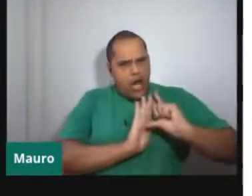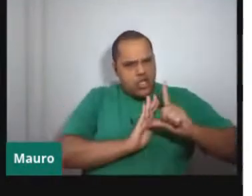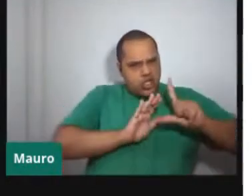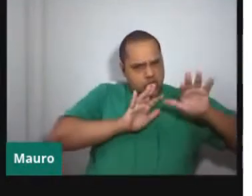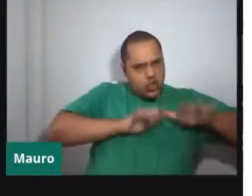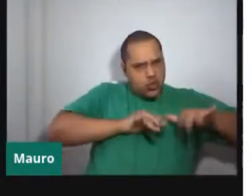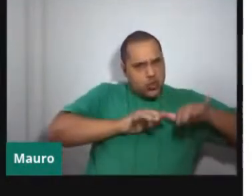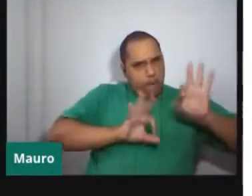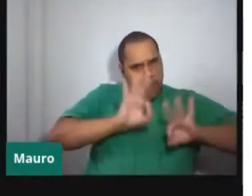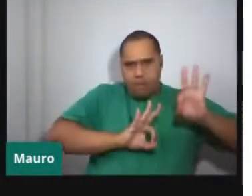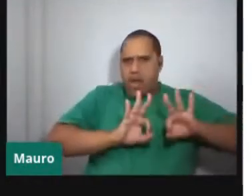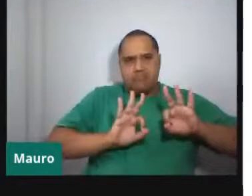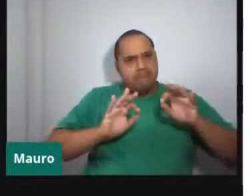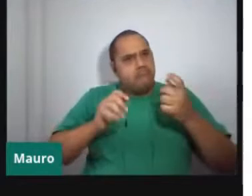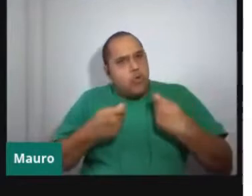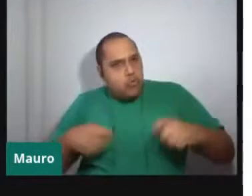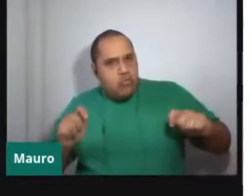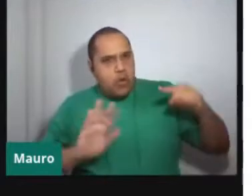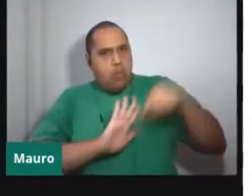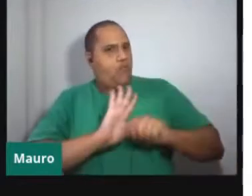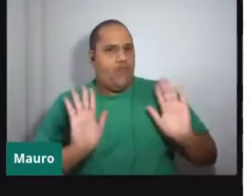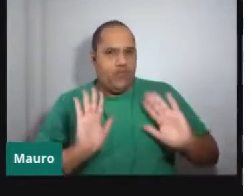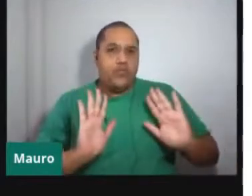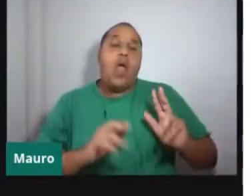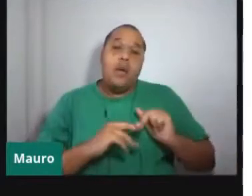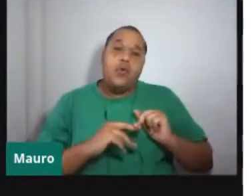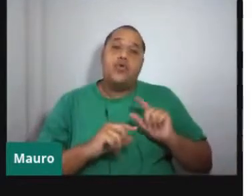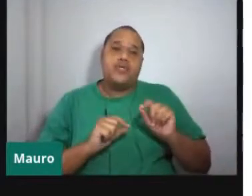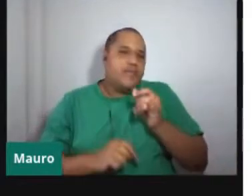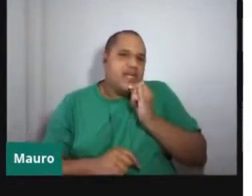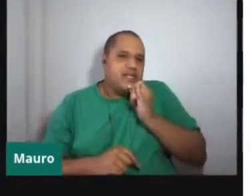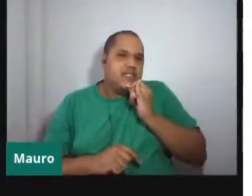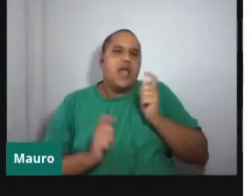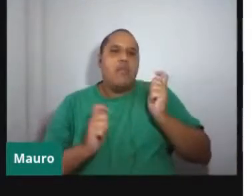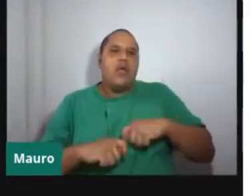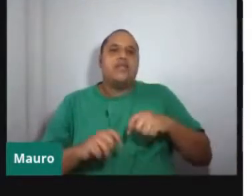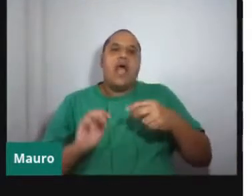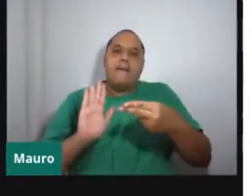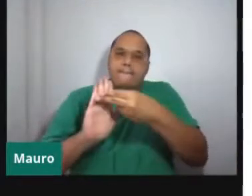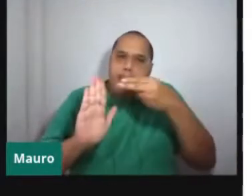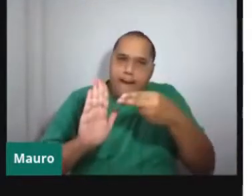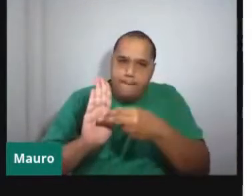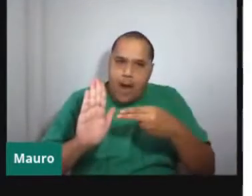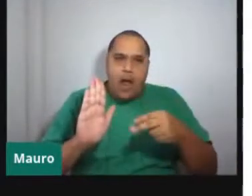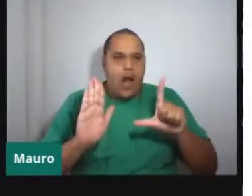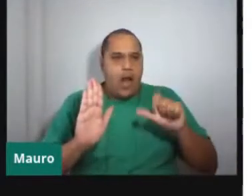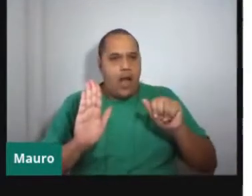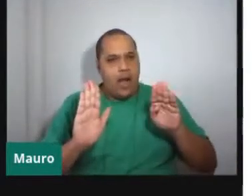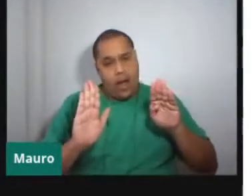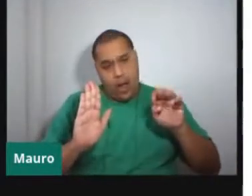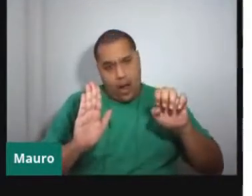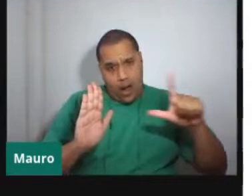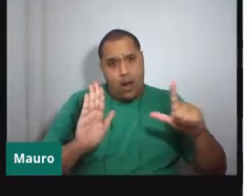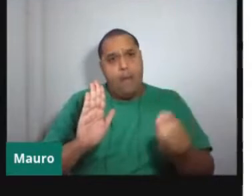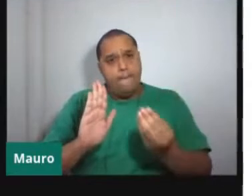possibilidades aqui, uma que a gente chama de supervisionada, onde a gente dá os labels, a gente dá os rótulos, e uma que é unsupervised, que é